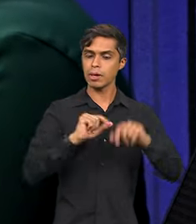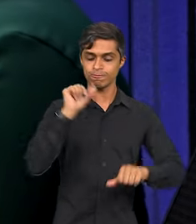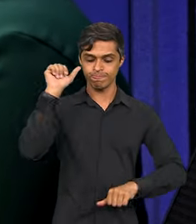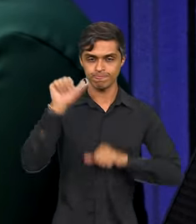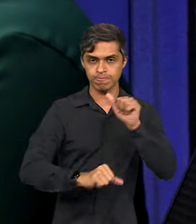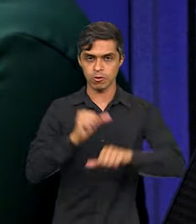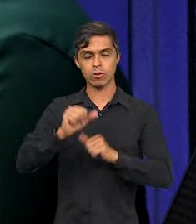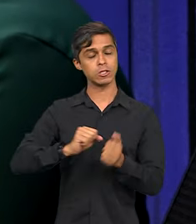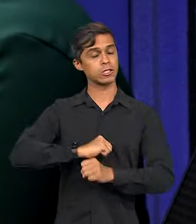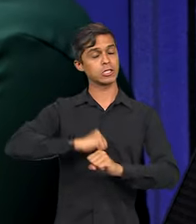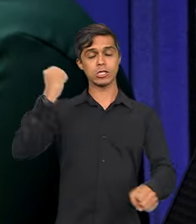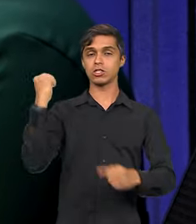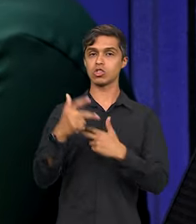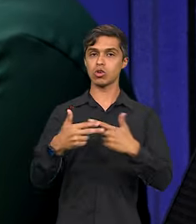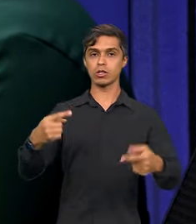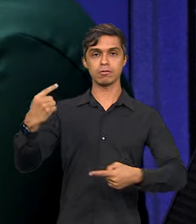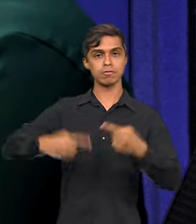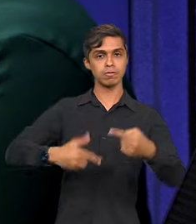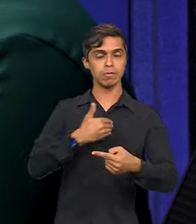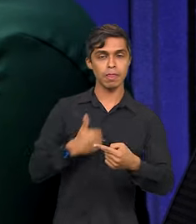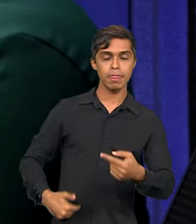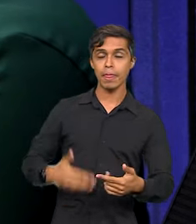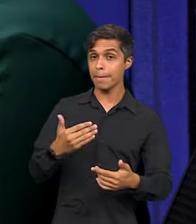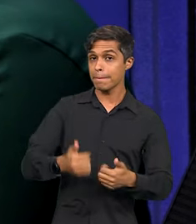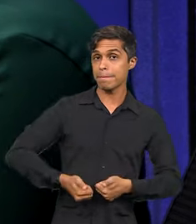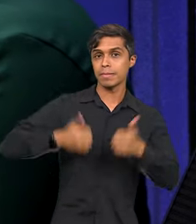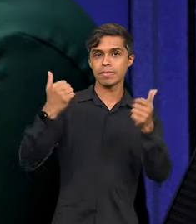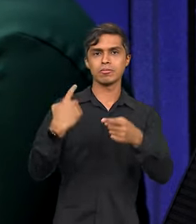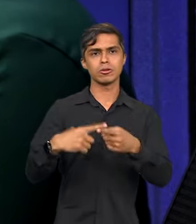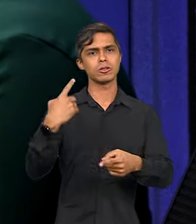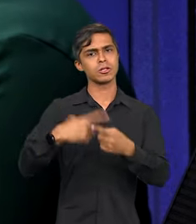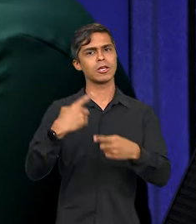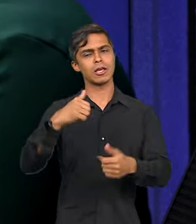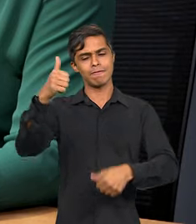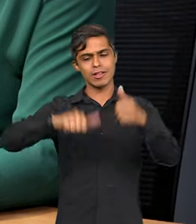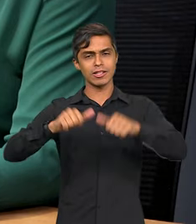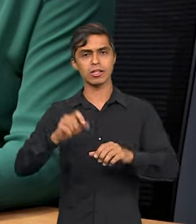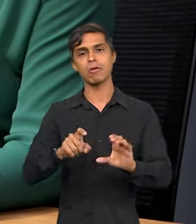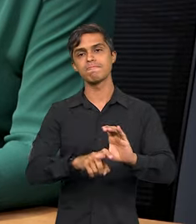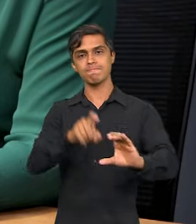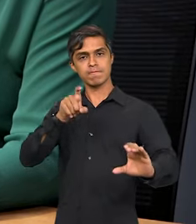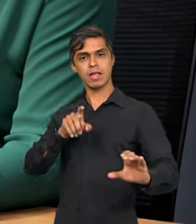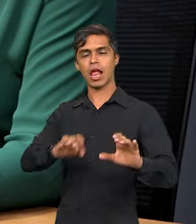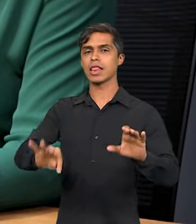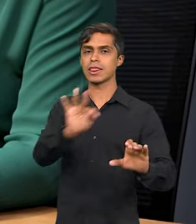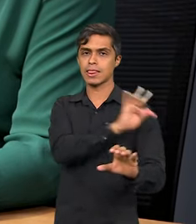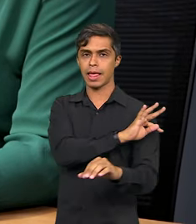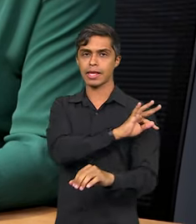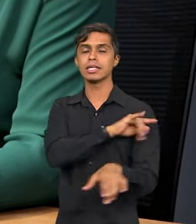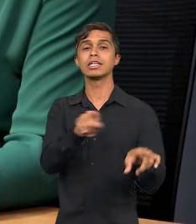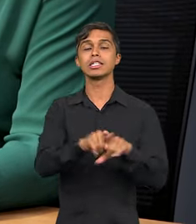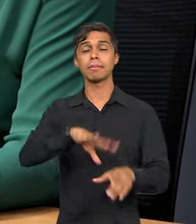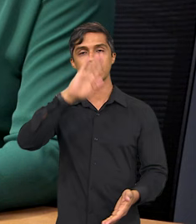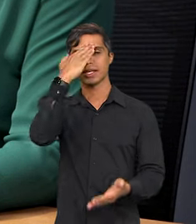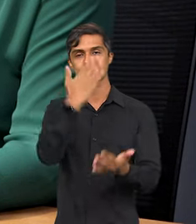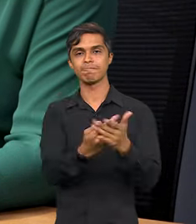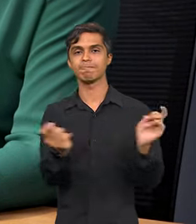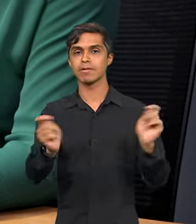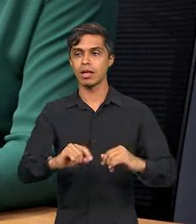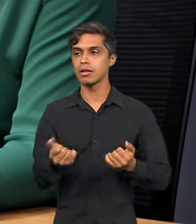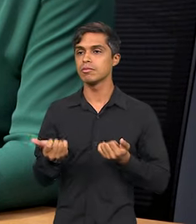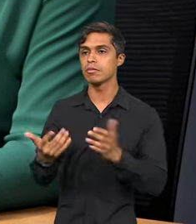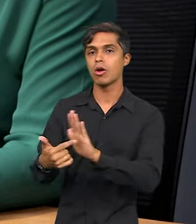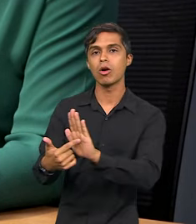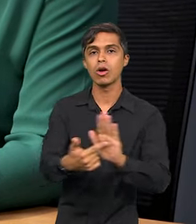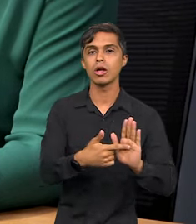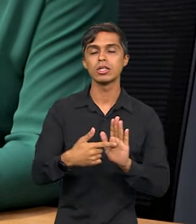grande nas políticas públicas porque a gente traz uma avaliação independente técnica eh e confiável e disponibiliza pra